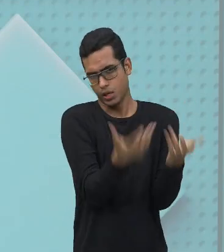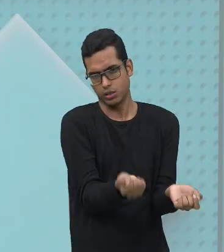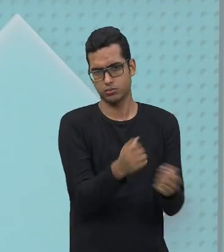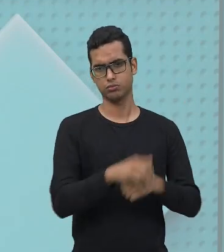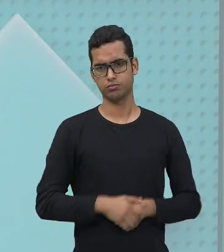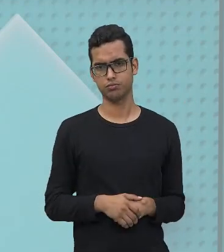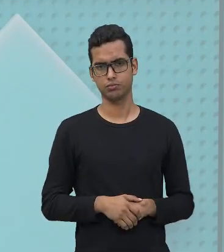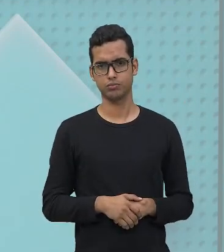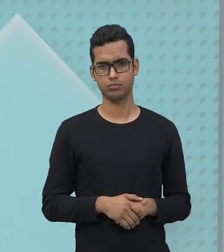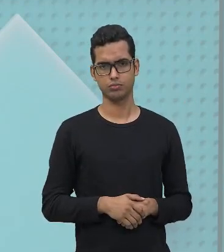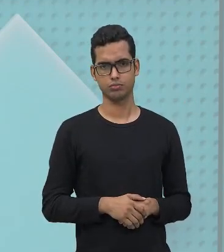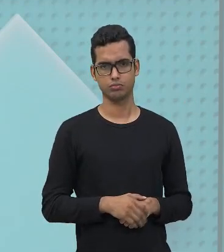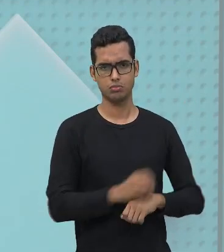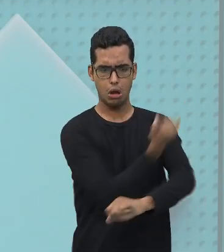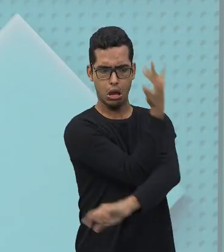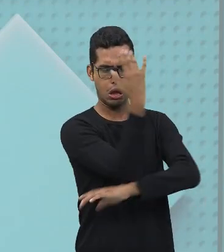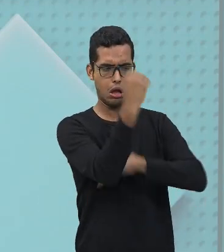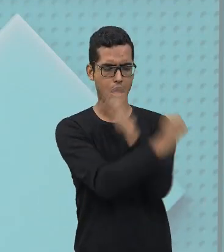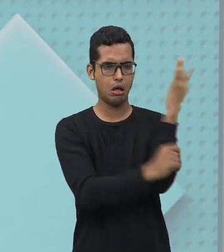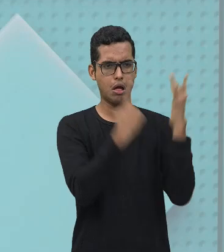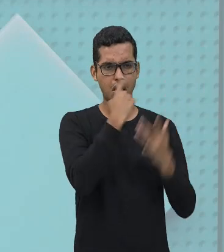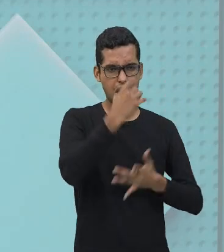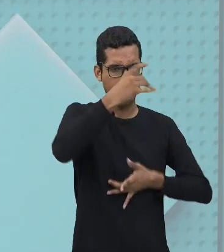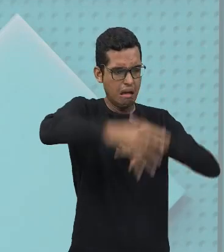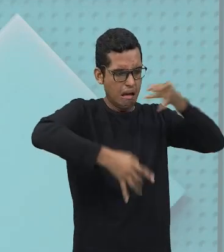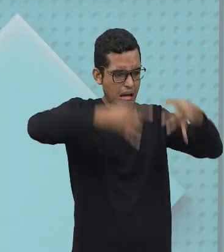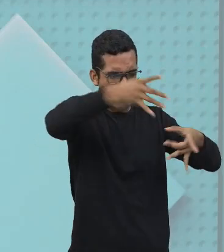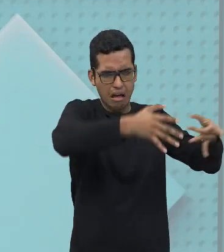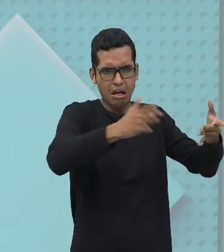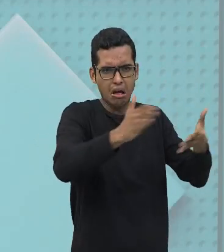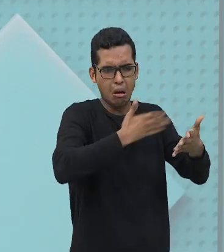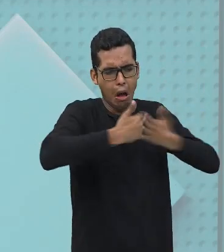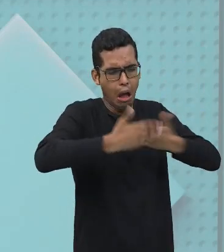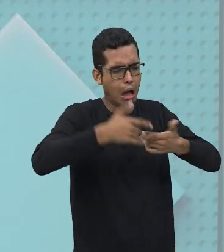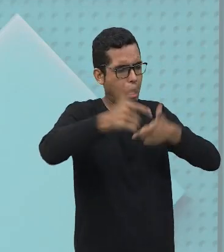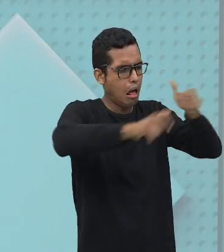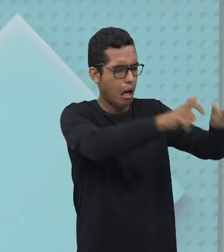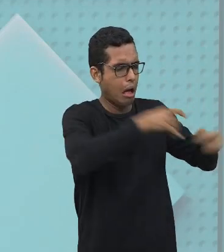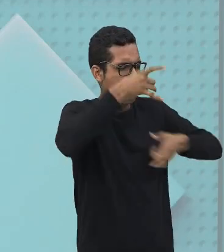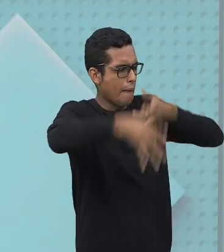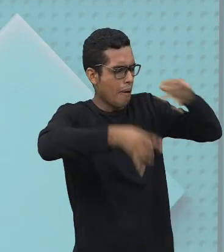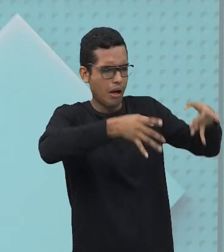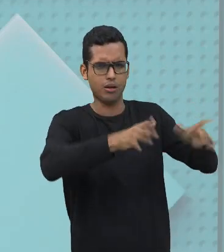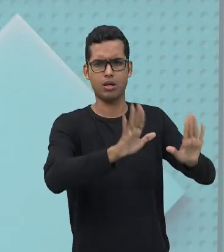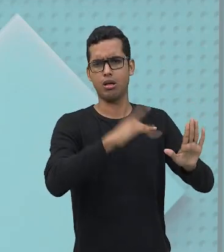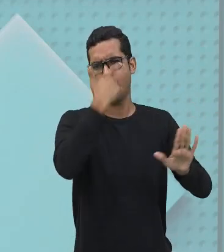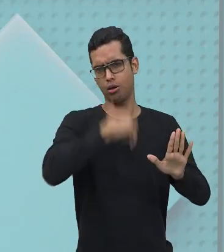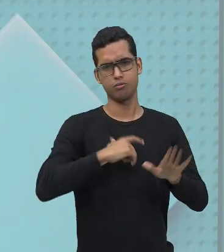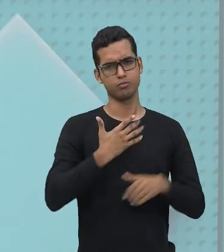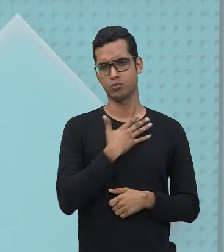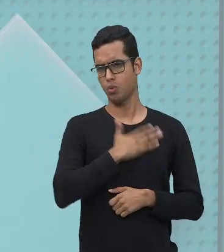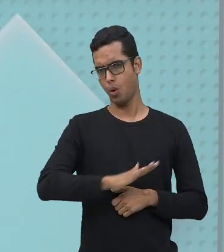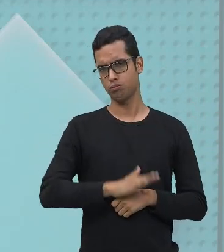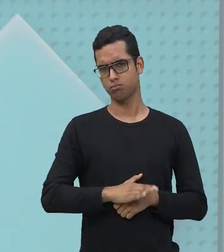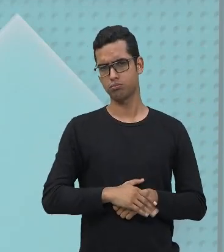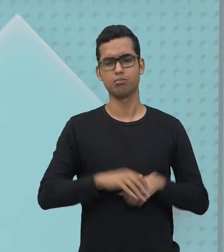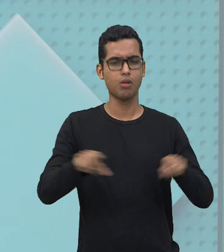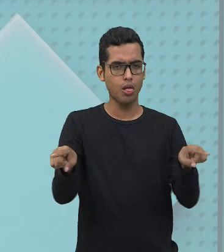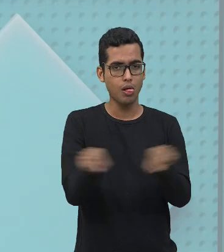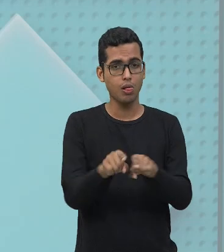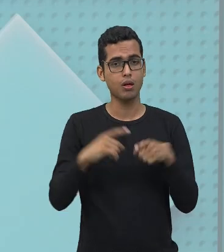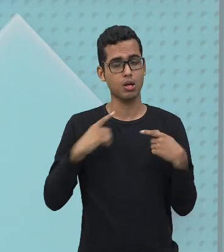o descarte de lixo em qualquer lugar. Eu sou a favor de que haja a coleta